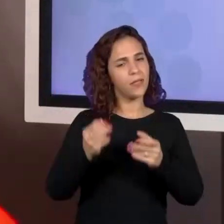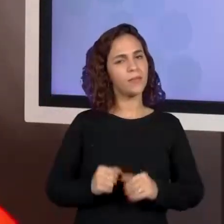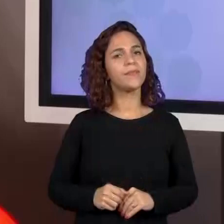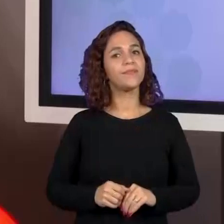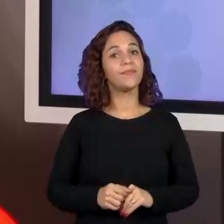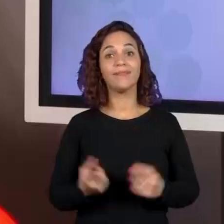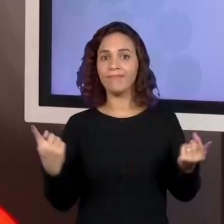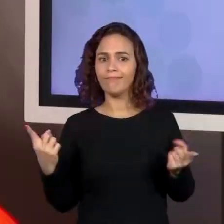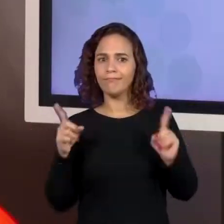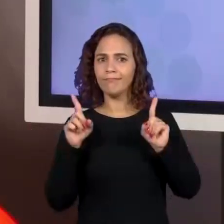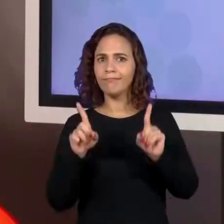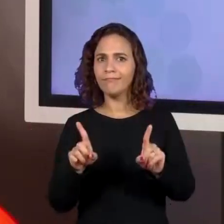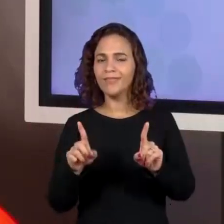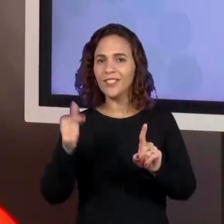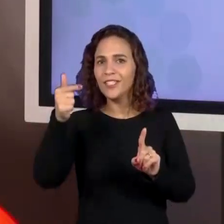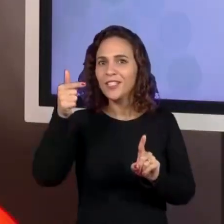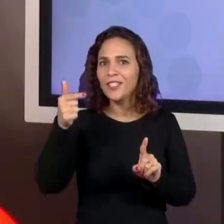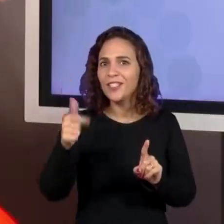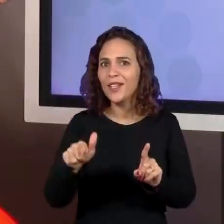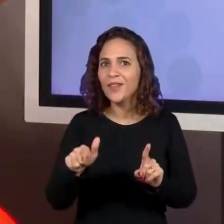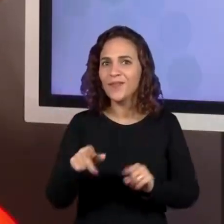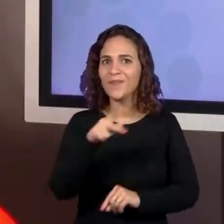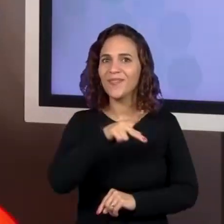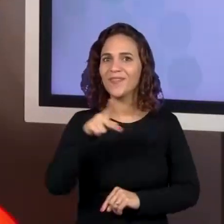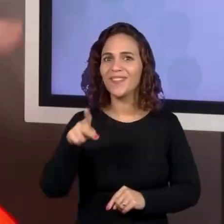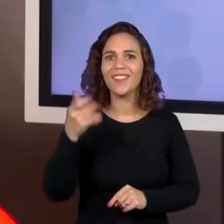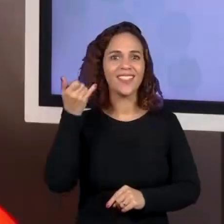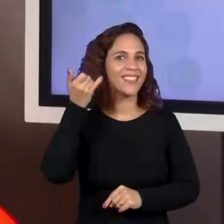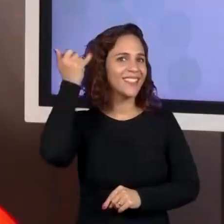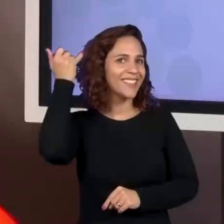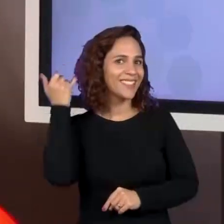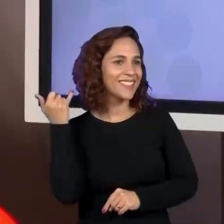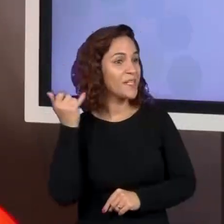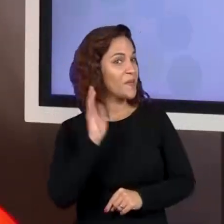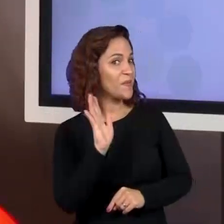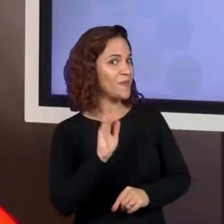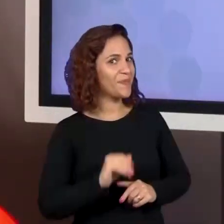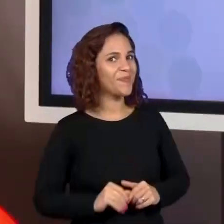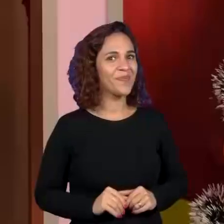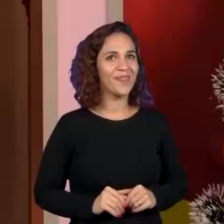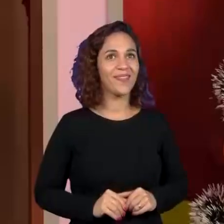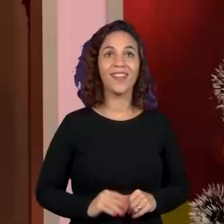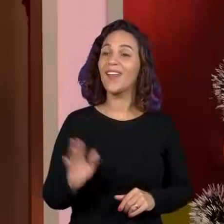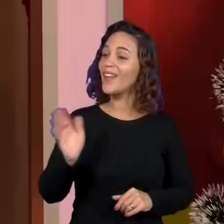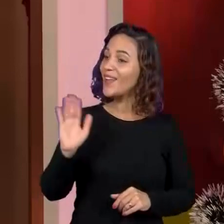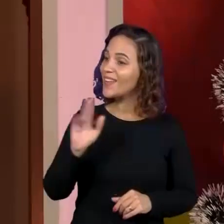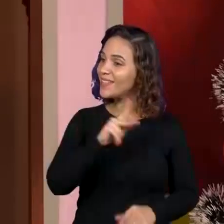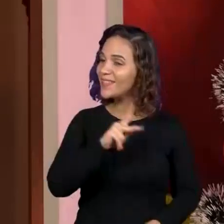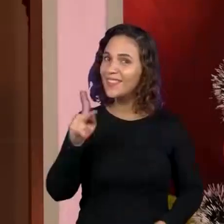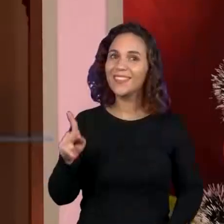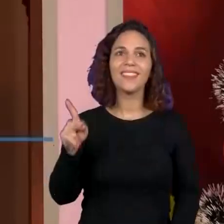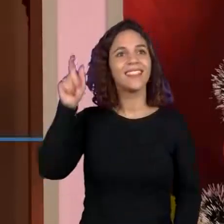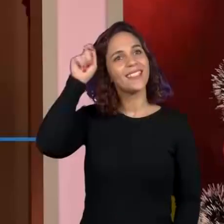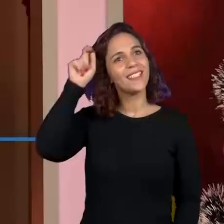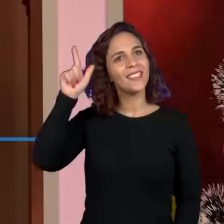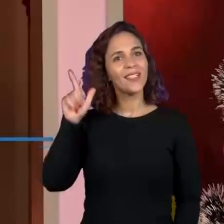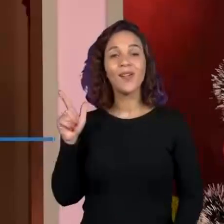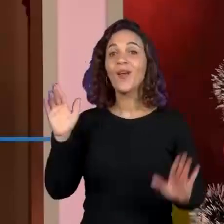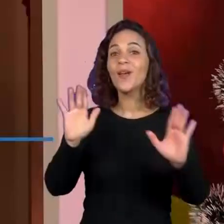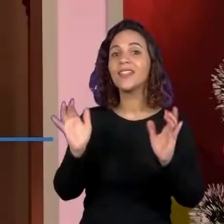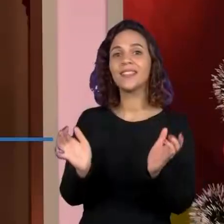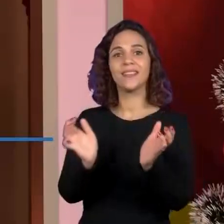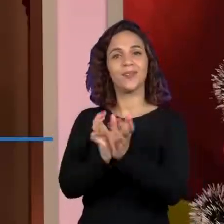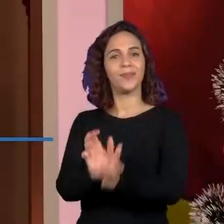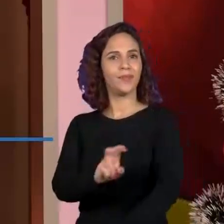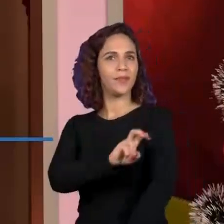aula de hoje eu trouxe novamente a professora Juliana. Oi, professora Ju. Oi, Pro Ana Lu. Olá, galerinha do